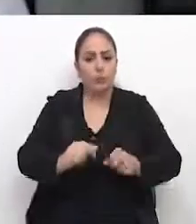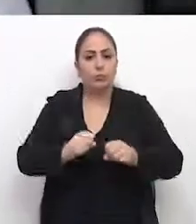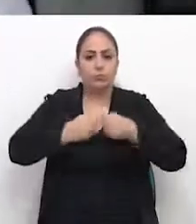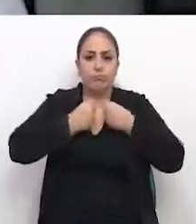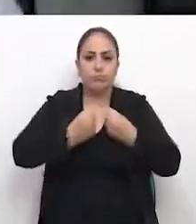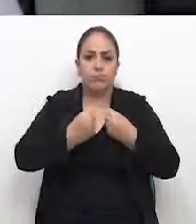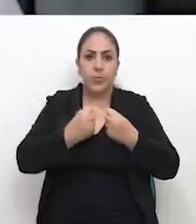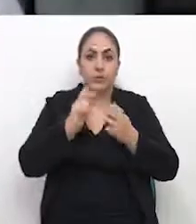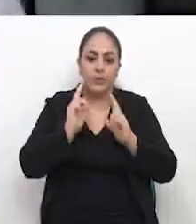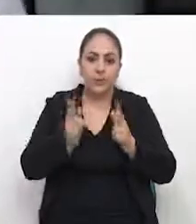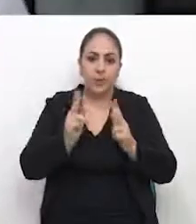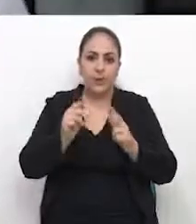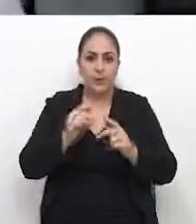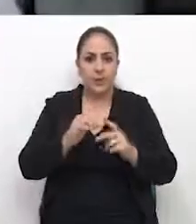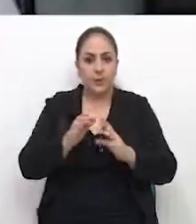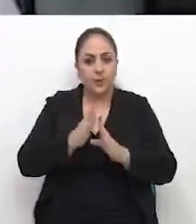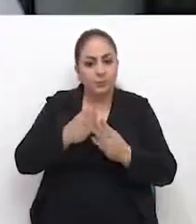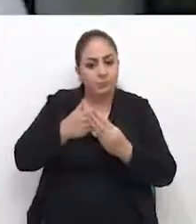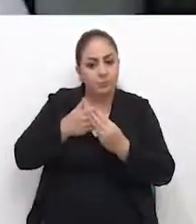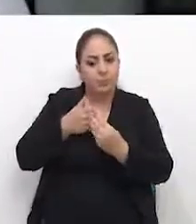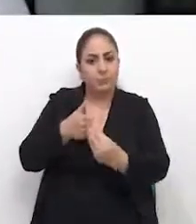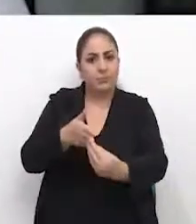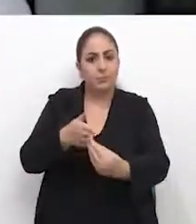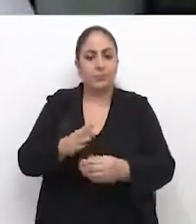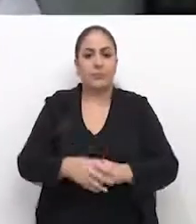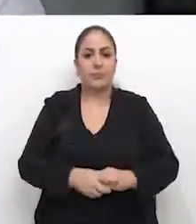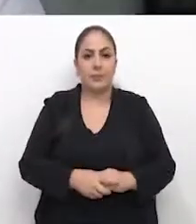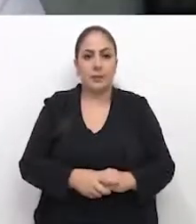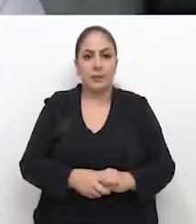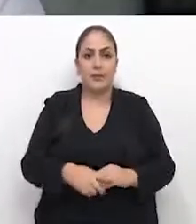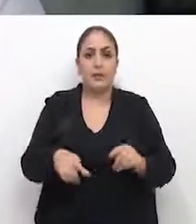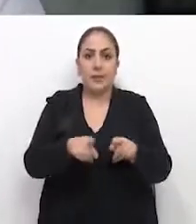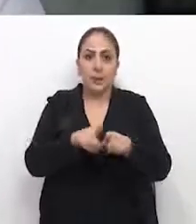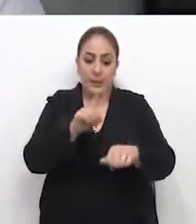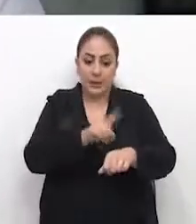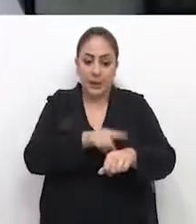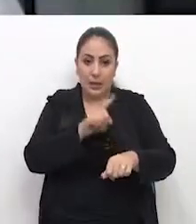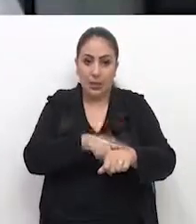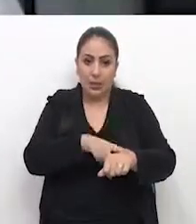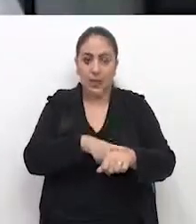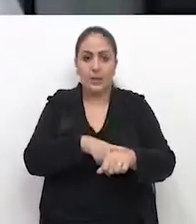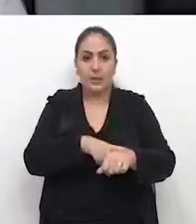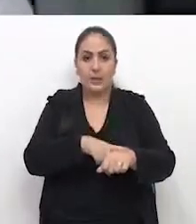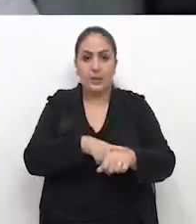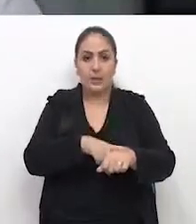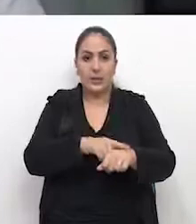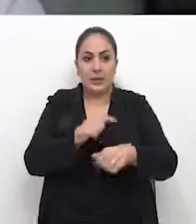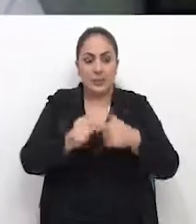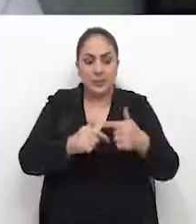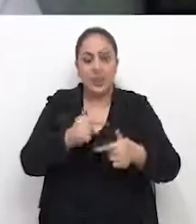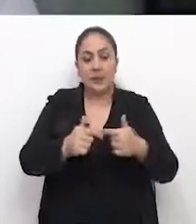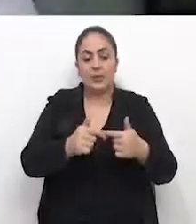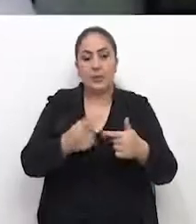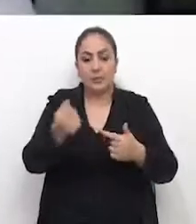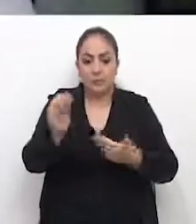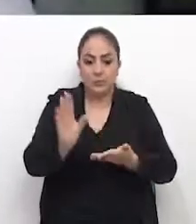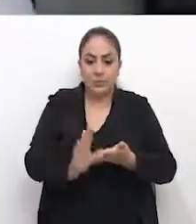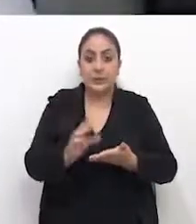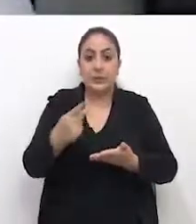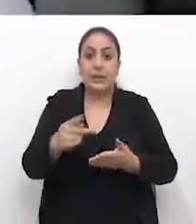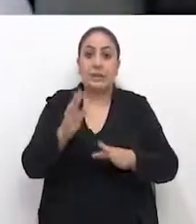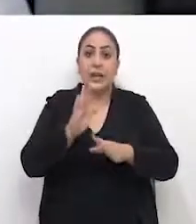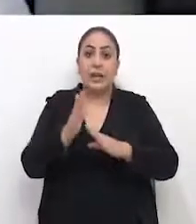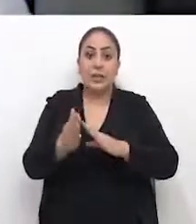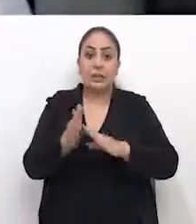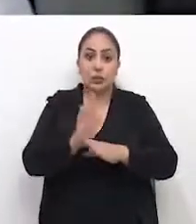dos esforços nesta mesma direção. E a ação imediata e da operacionalização dos